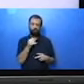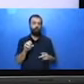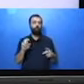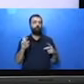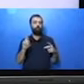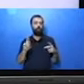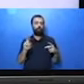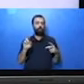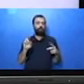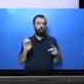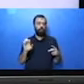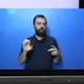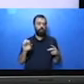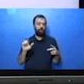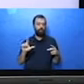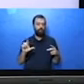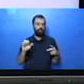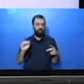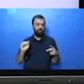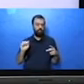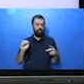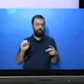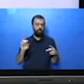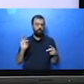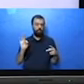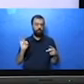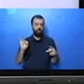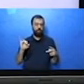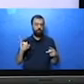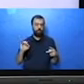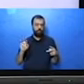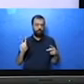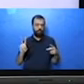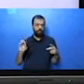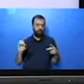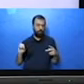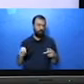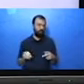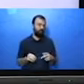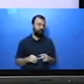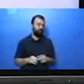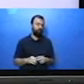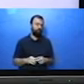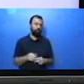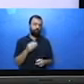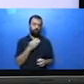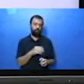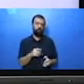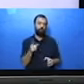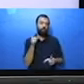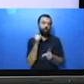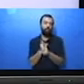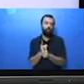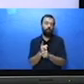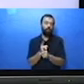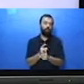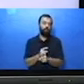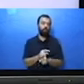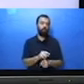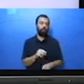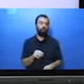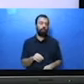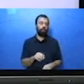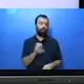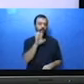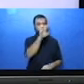No Brasil, exemplos mais conhecidos de depressões são encontrados na região amazônica, como as depressões do Acre